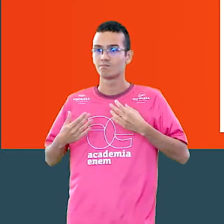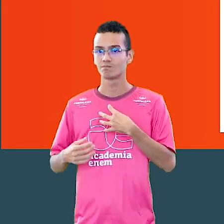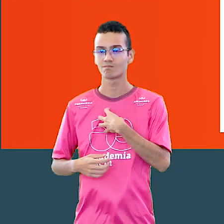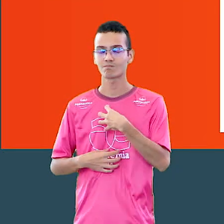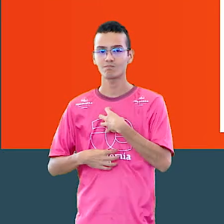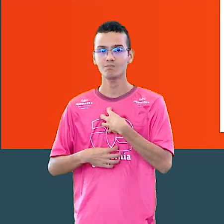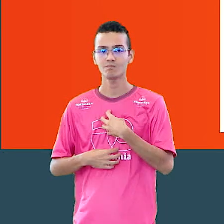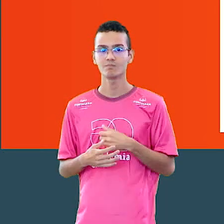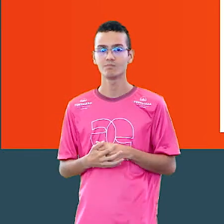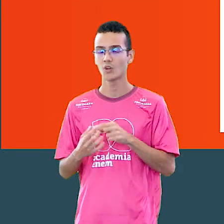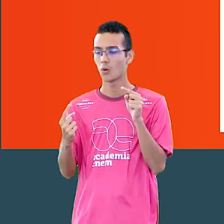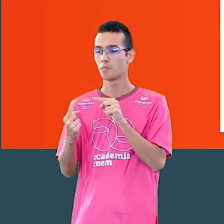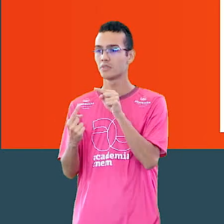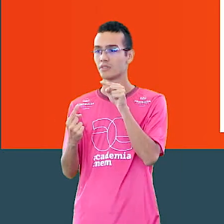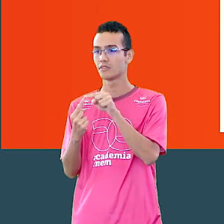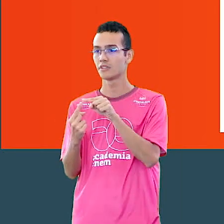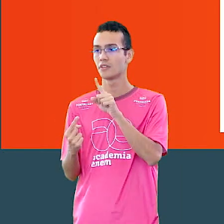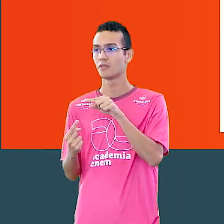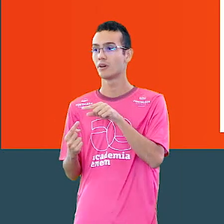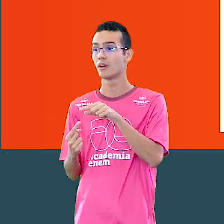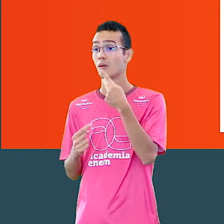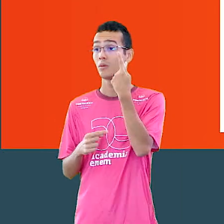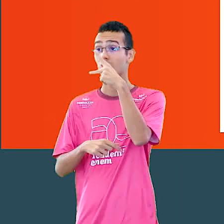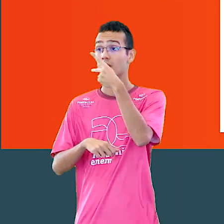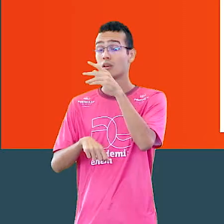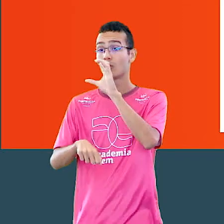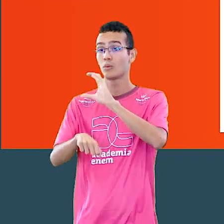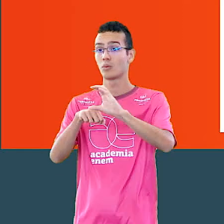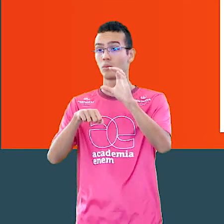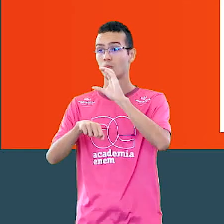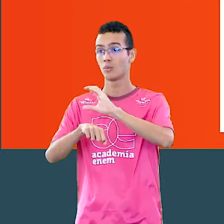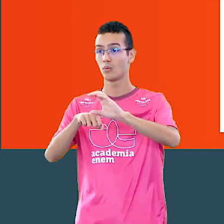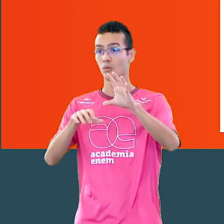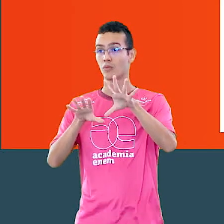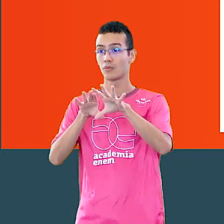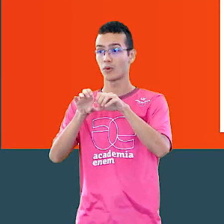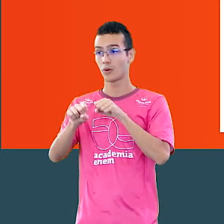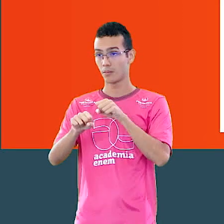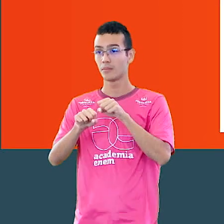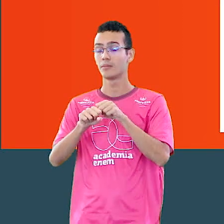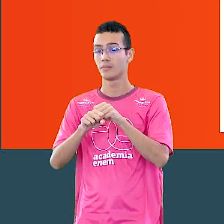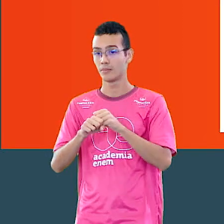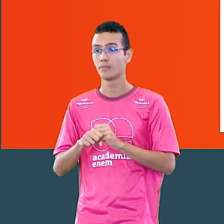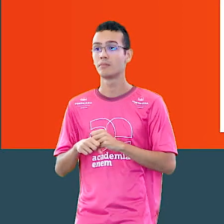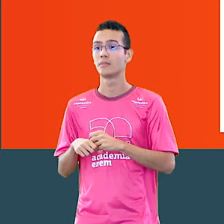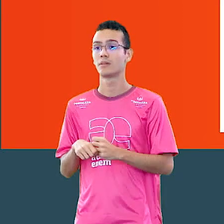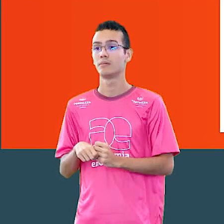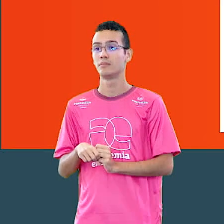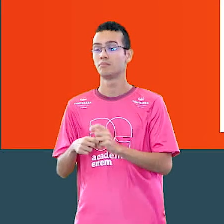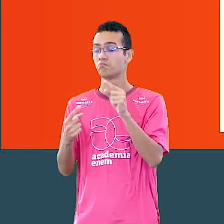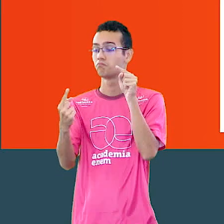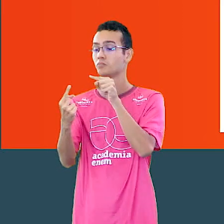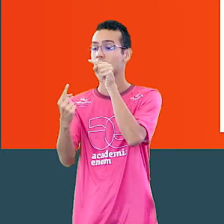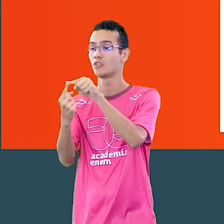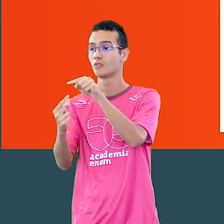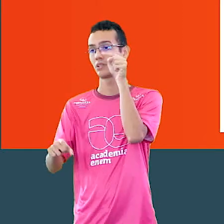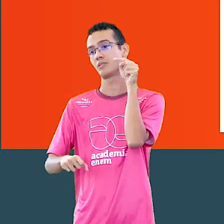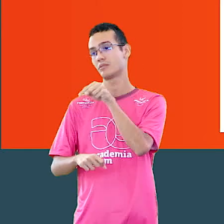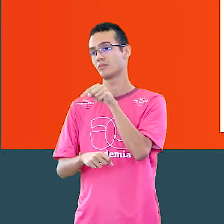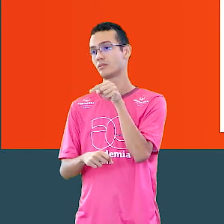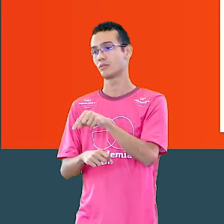Esse propósito é o seu curso, a sua graduação. Então, você precisa ter isso bem